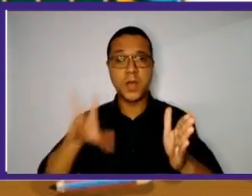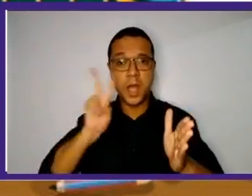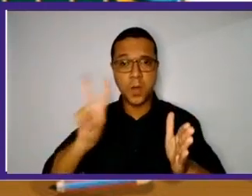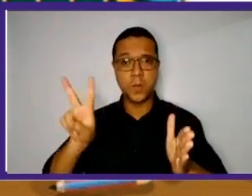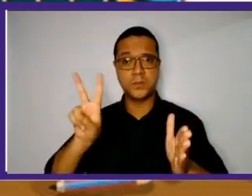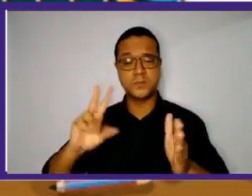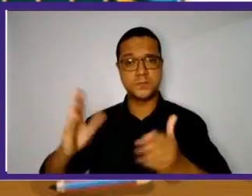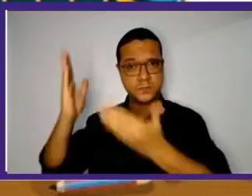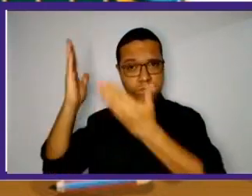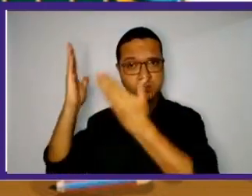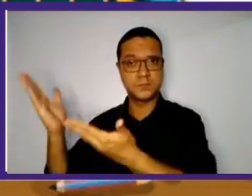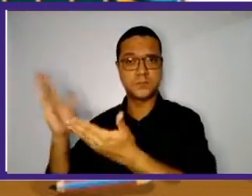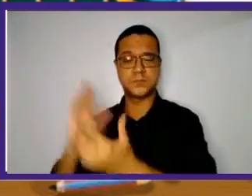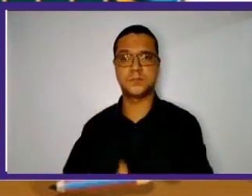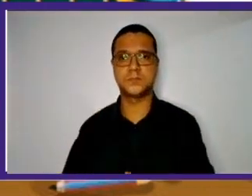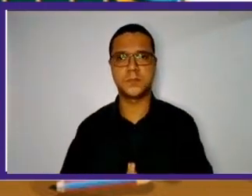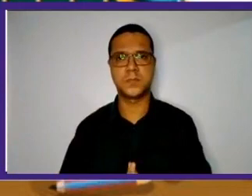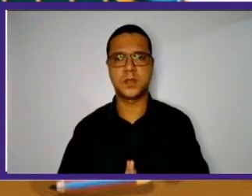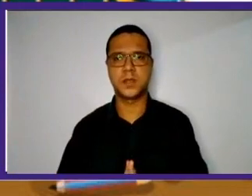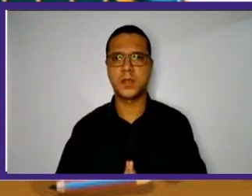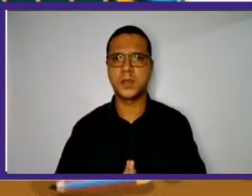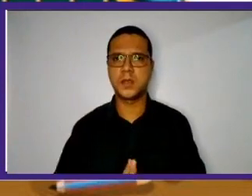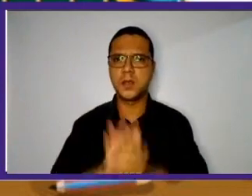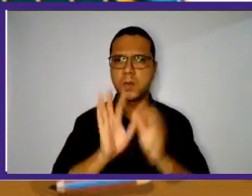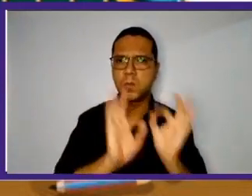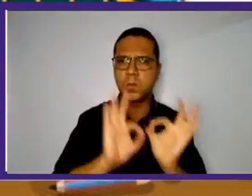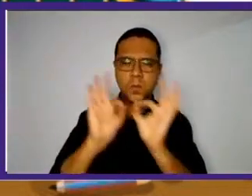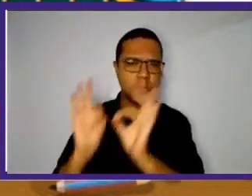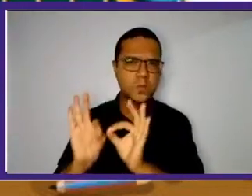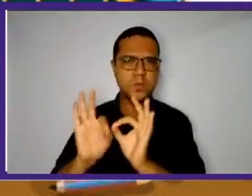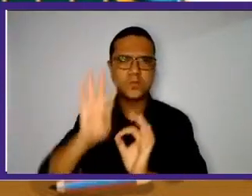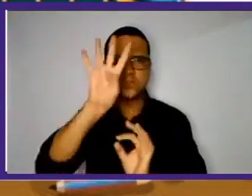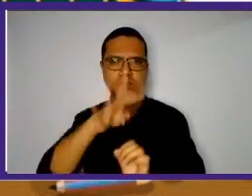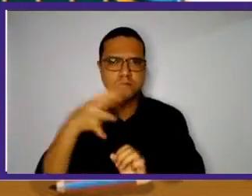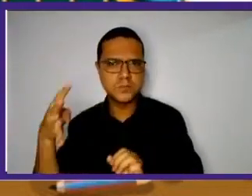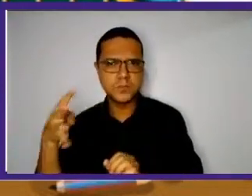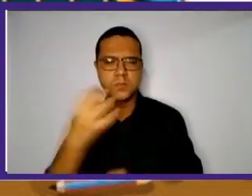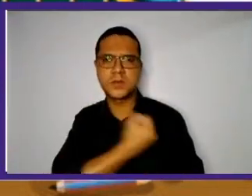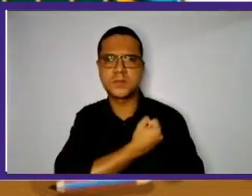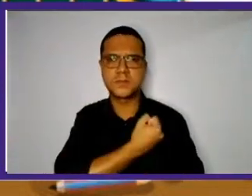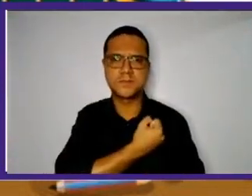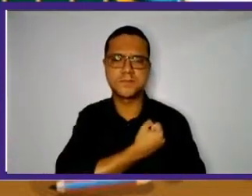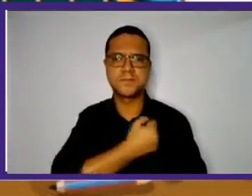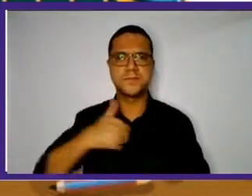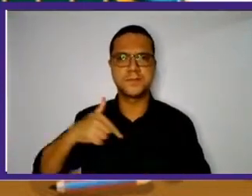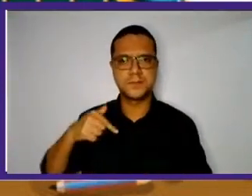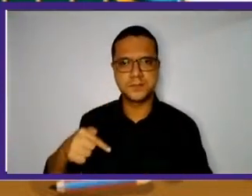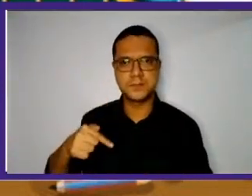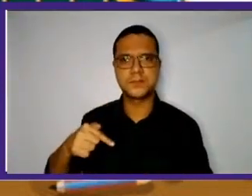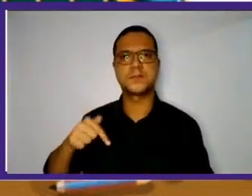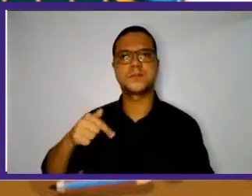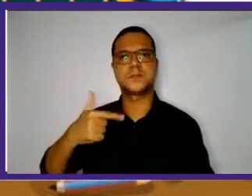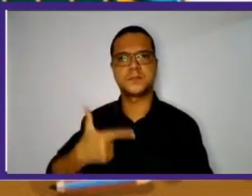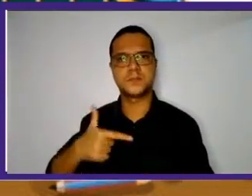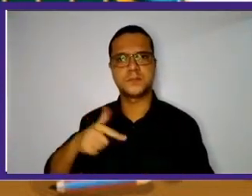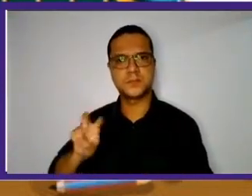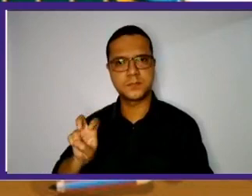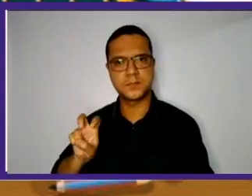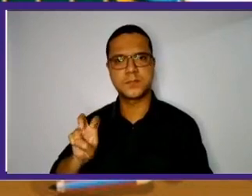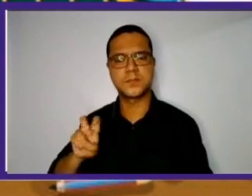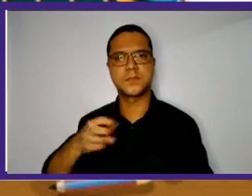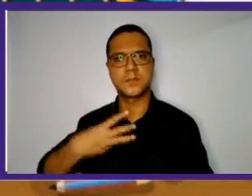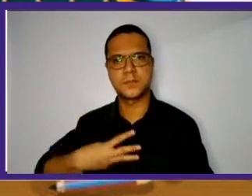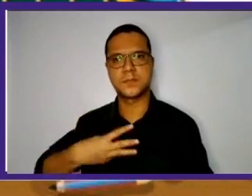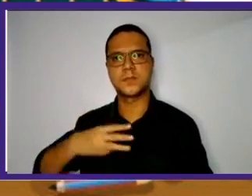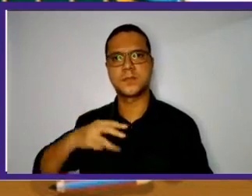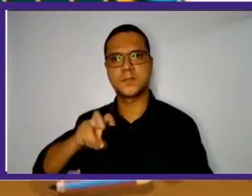Agora, observem. Colocando no quadro valor e lugar os seguintes números, 7,